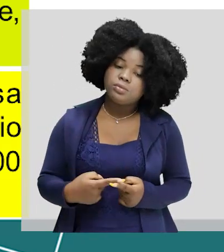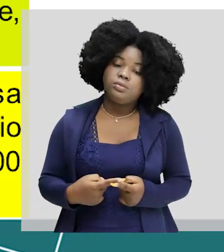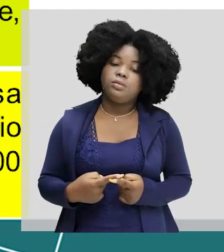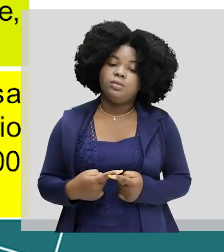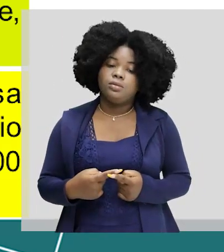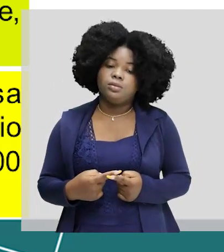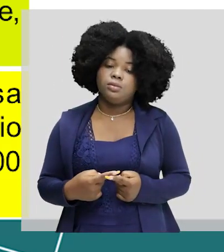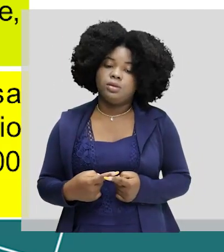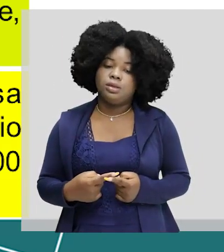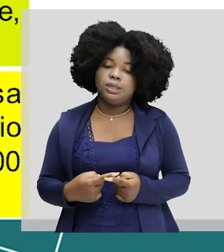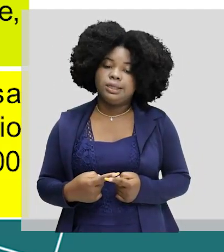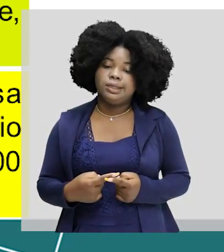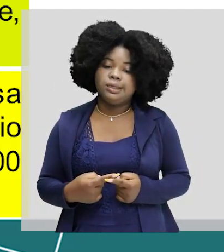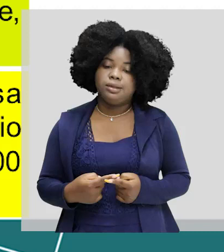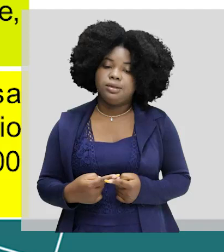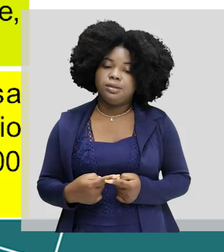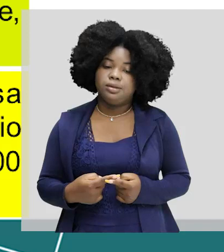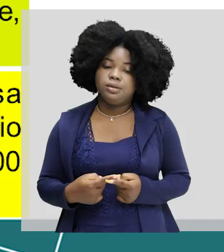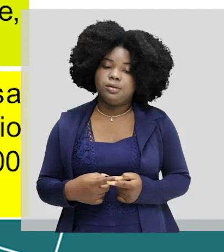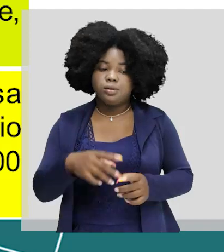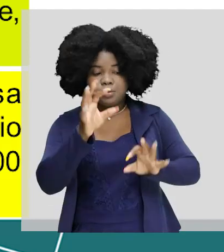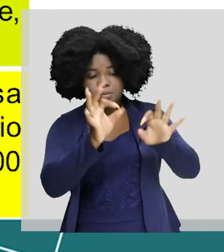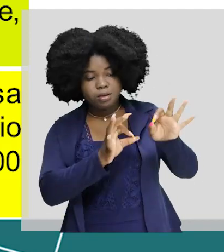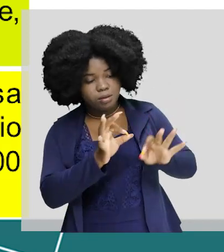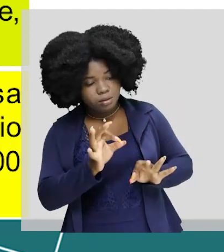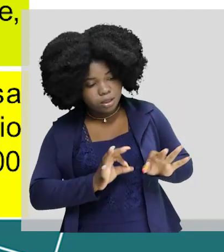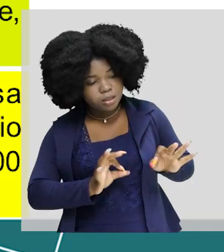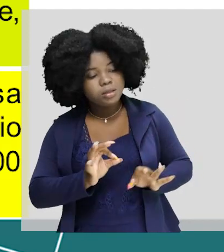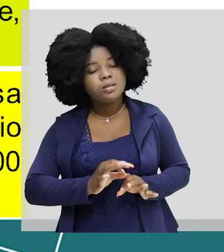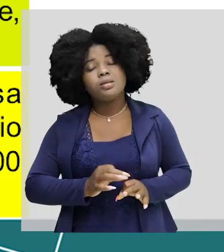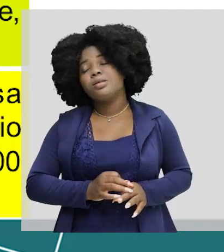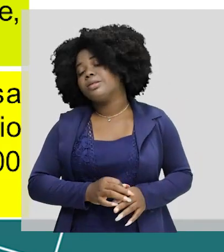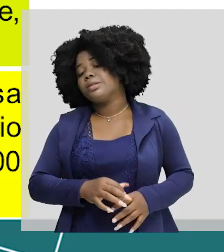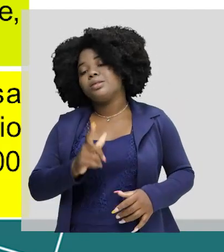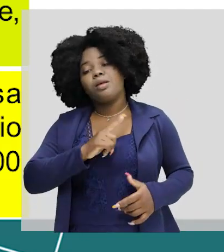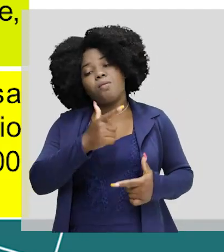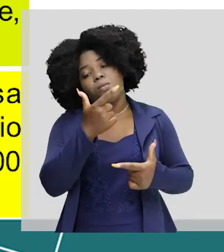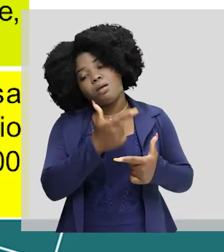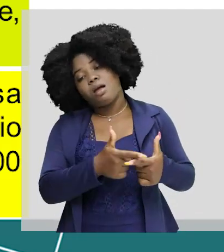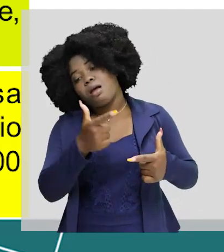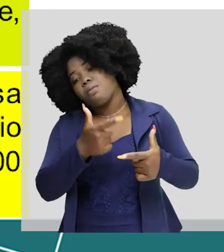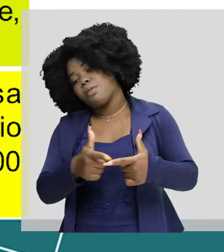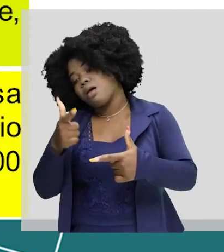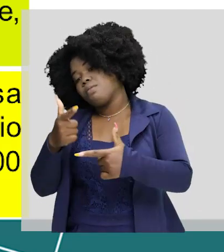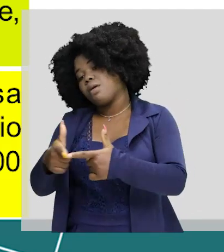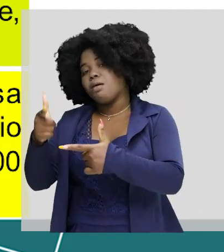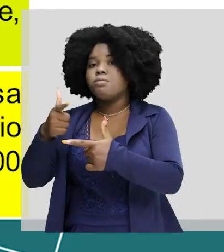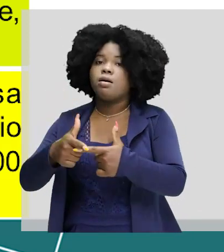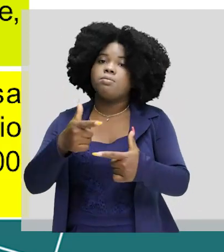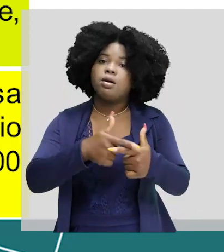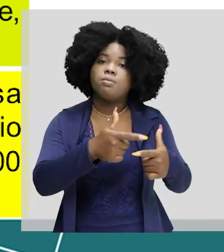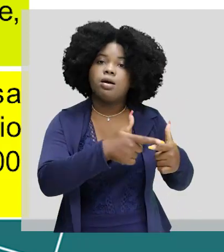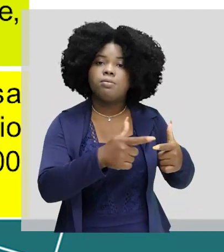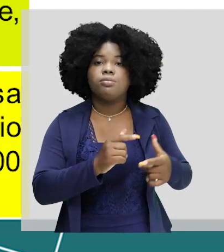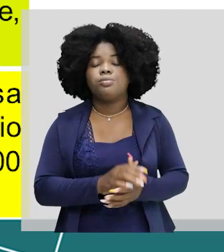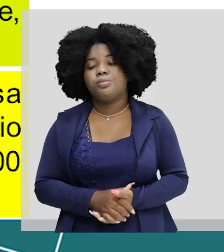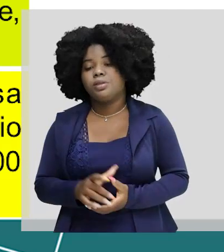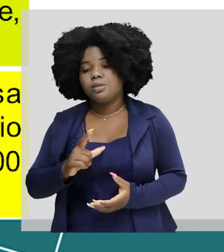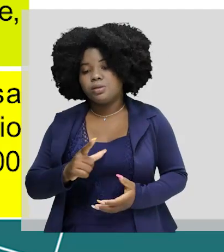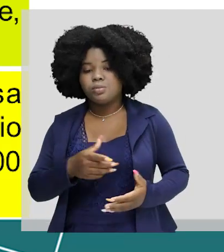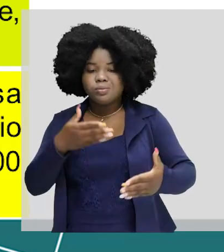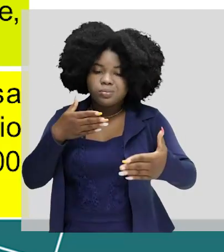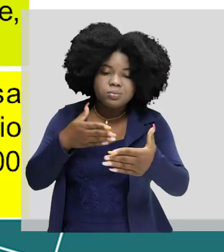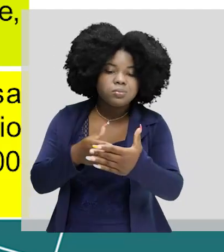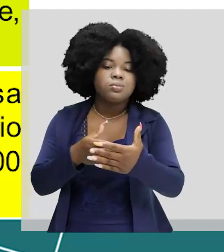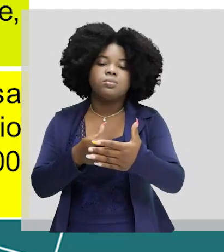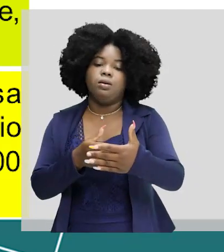é um equipamento, né, que pode gerar muitos problemas. Então, existem várias